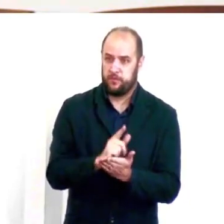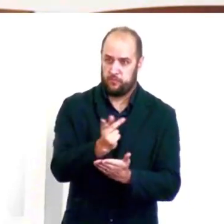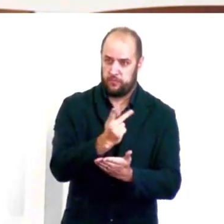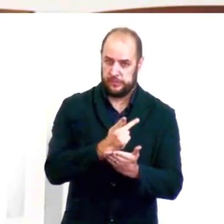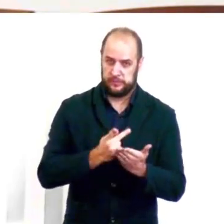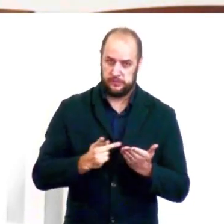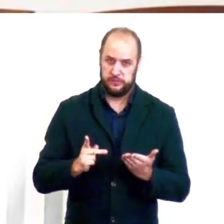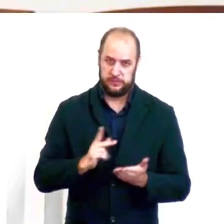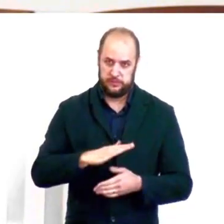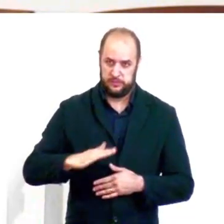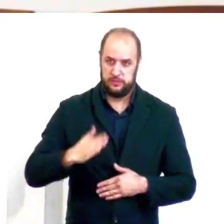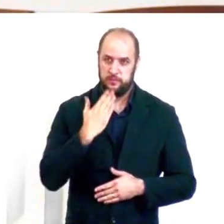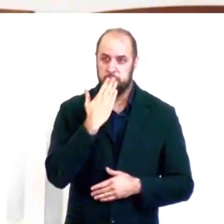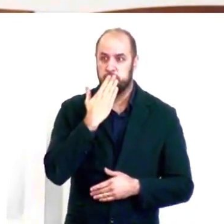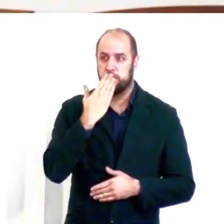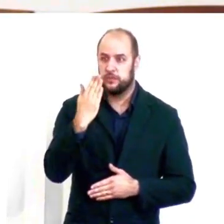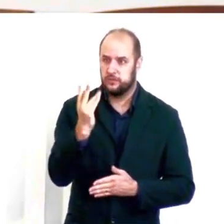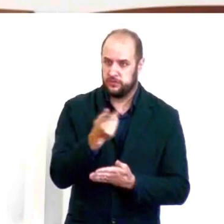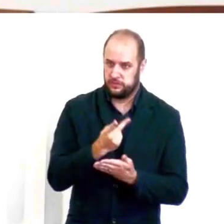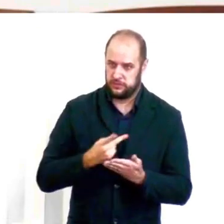vou pedir um desenho para elas.